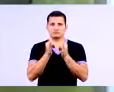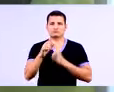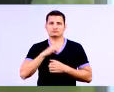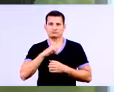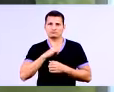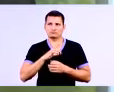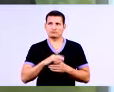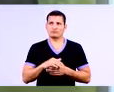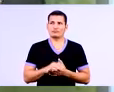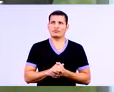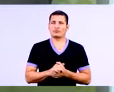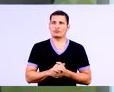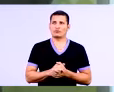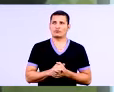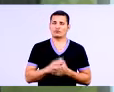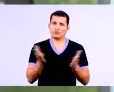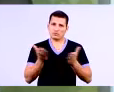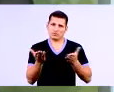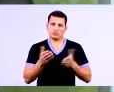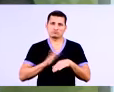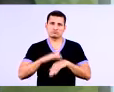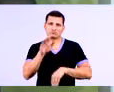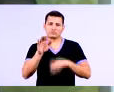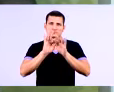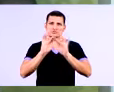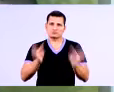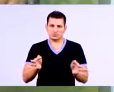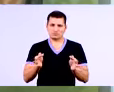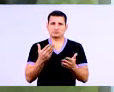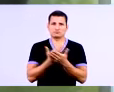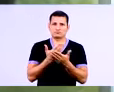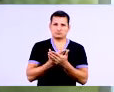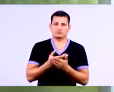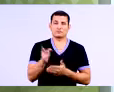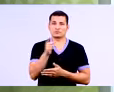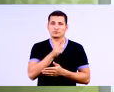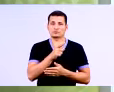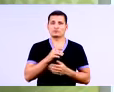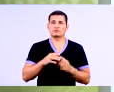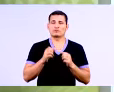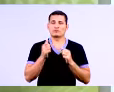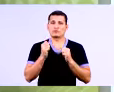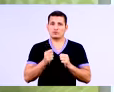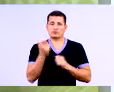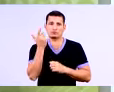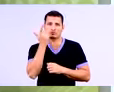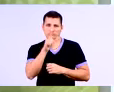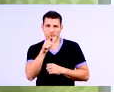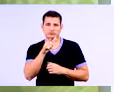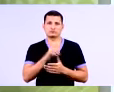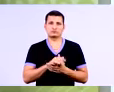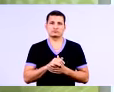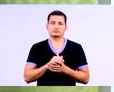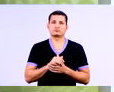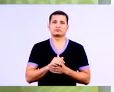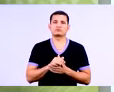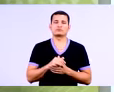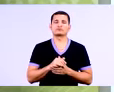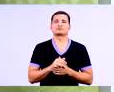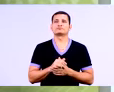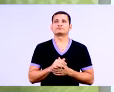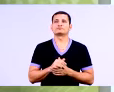Nós colocaremos aqui hoje a mais simplificada, obviamente, e que vocês conseguirão trabalhar. Existem algumas